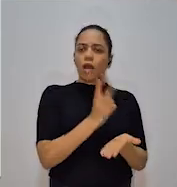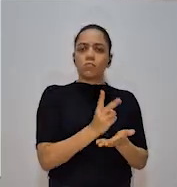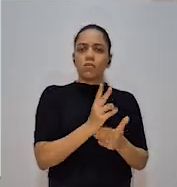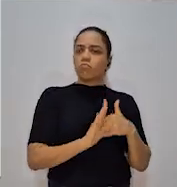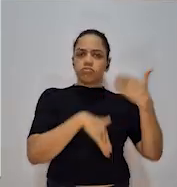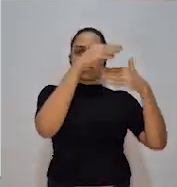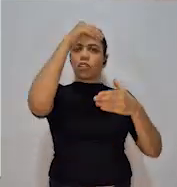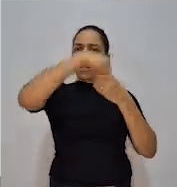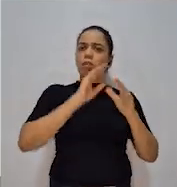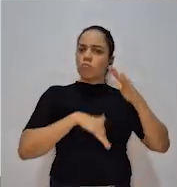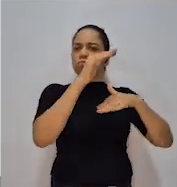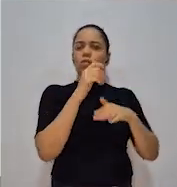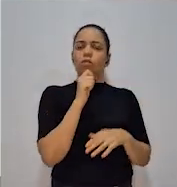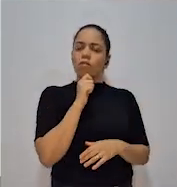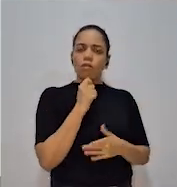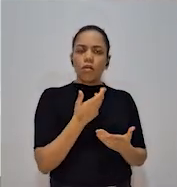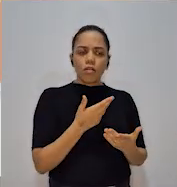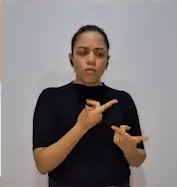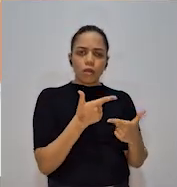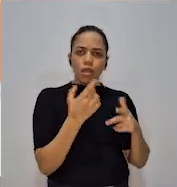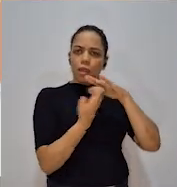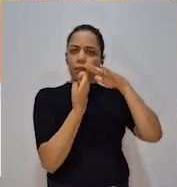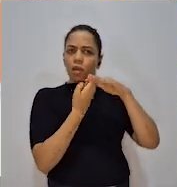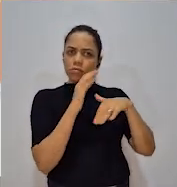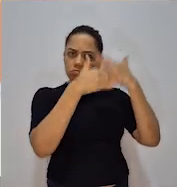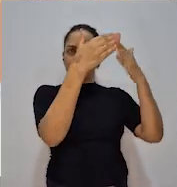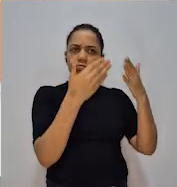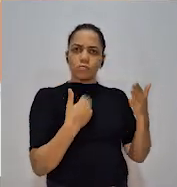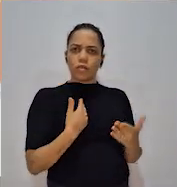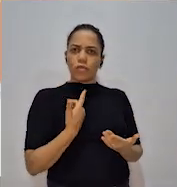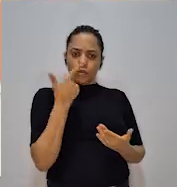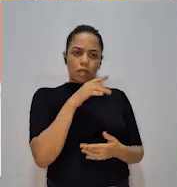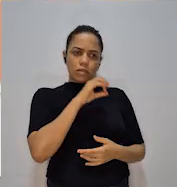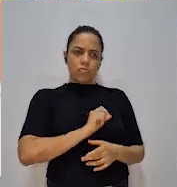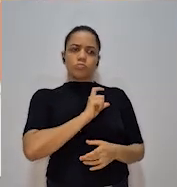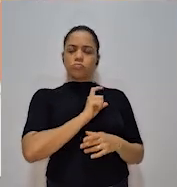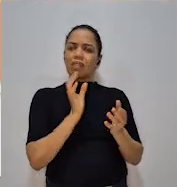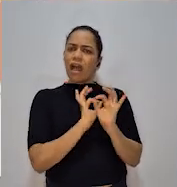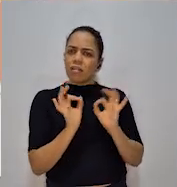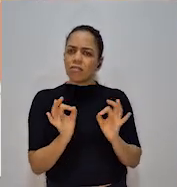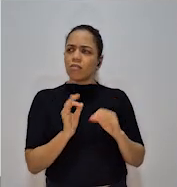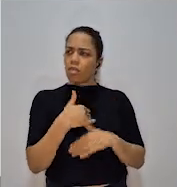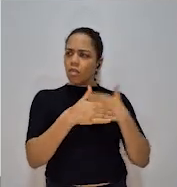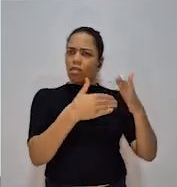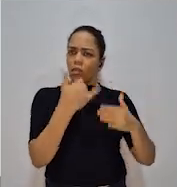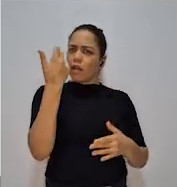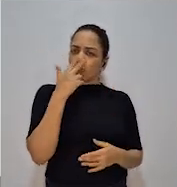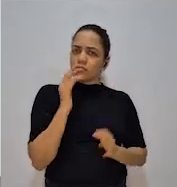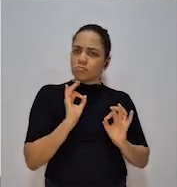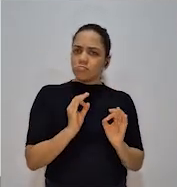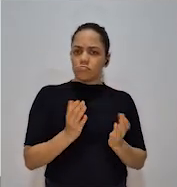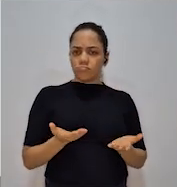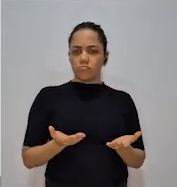sentido, eu destaco, claro, todos têm papel, mas eu destaco esses dois grupos: o grupo de liderança e os grupos que